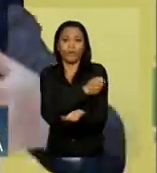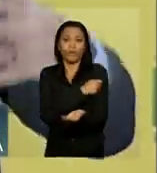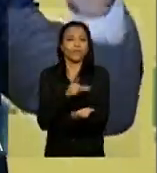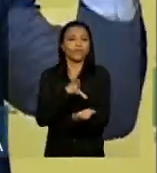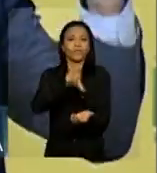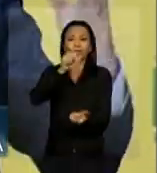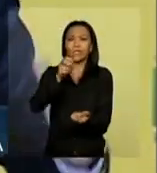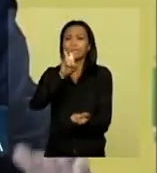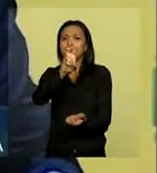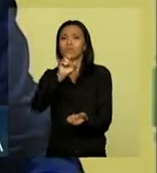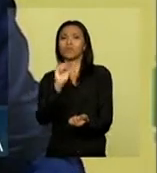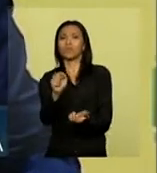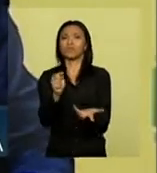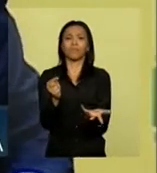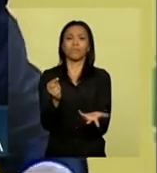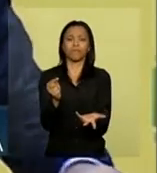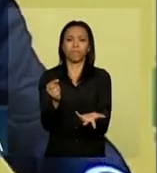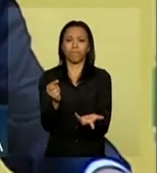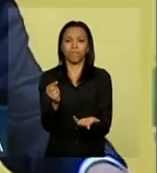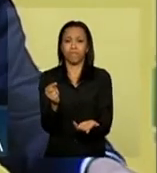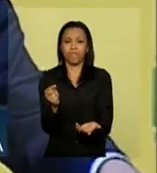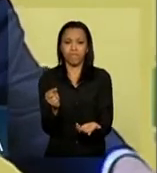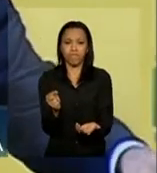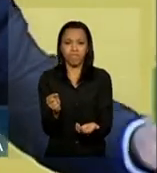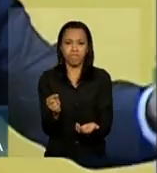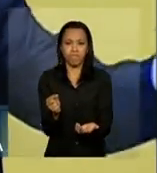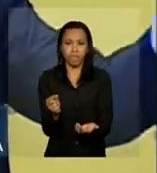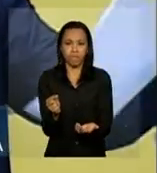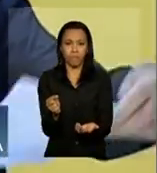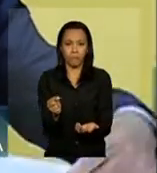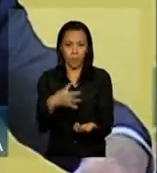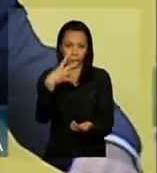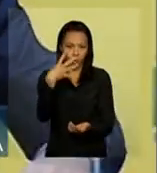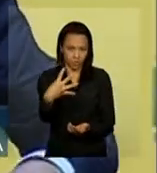ia poder escolher 5000e há